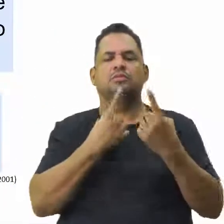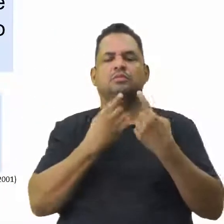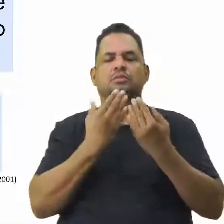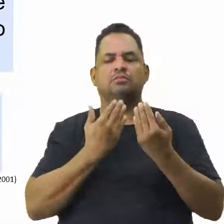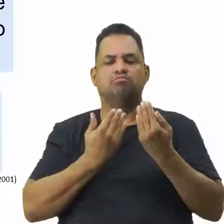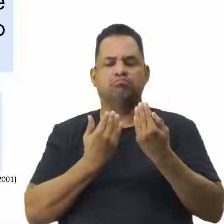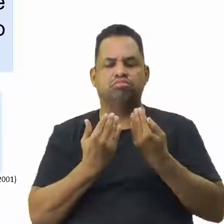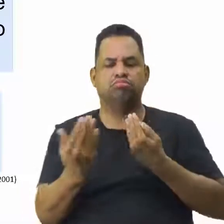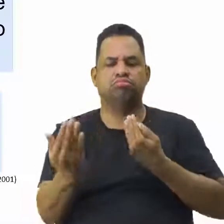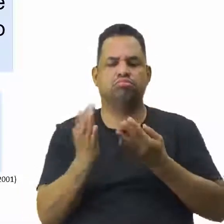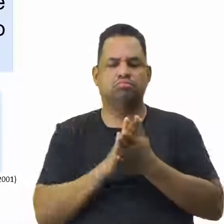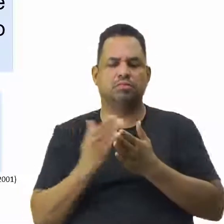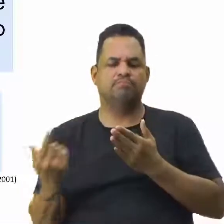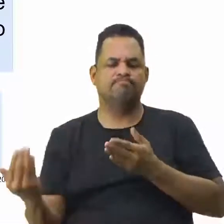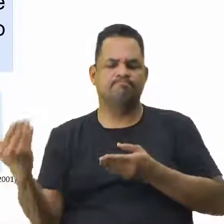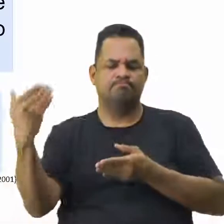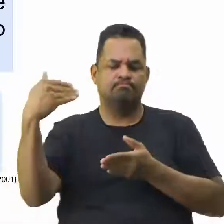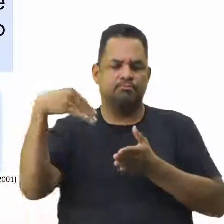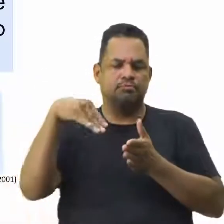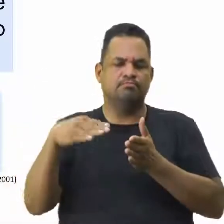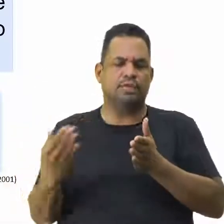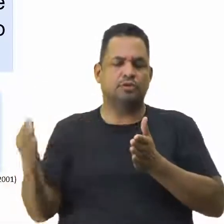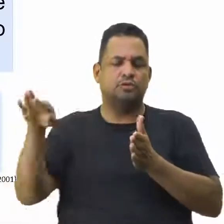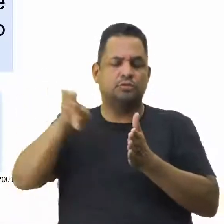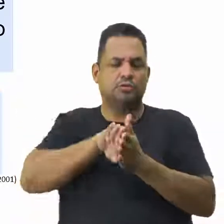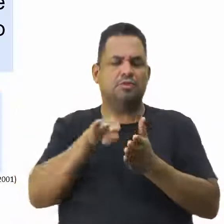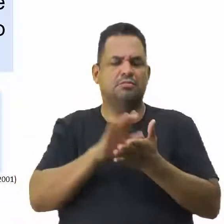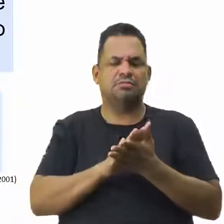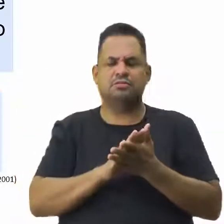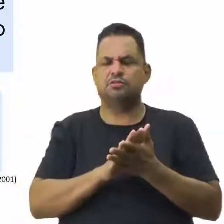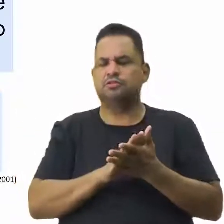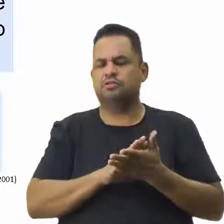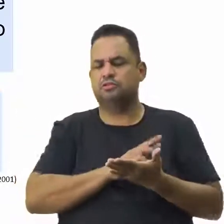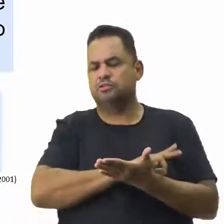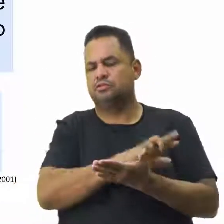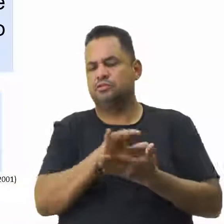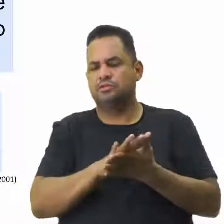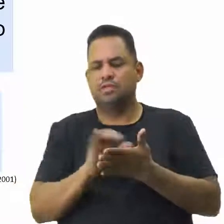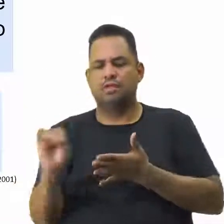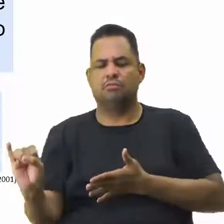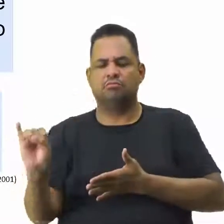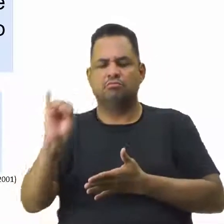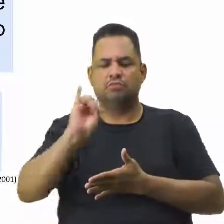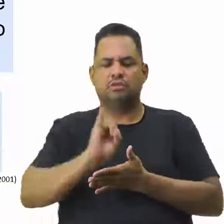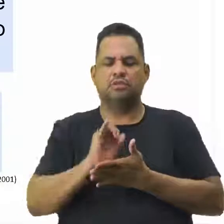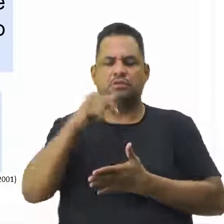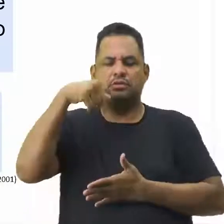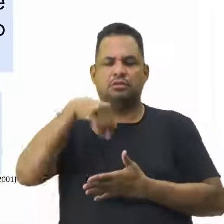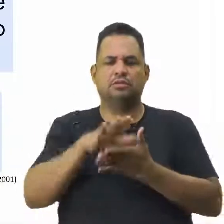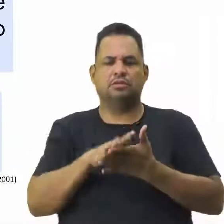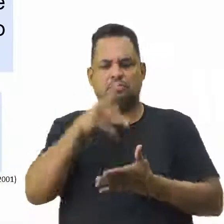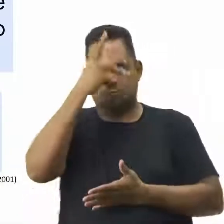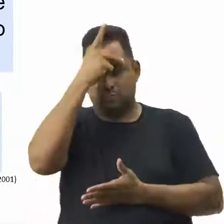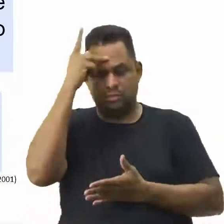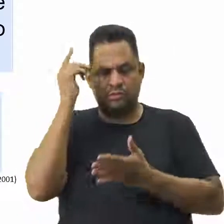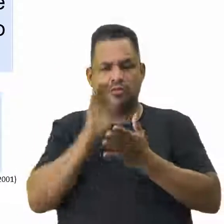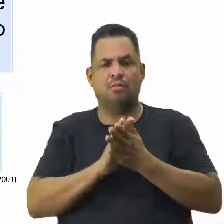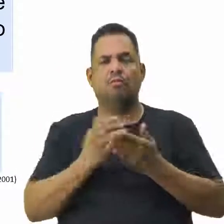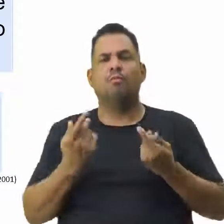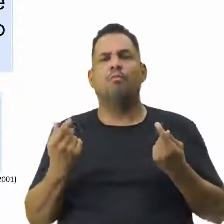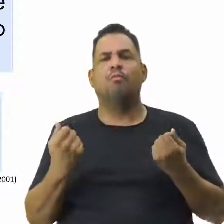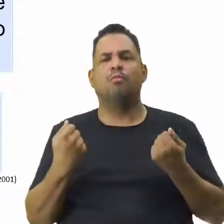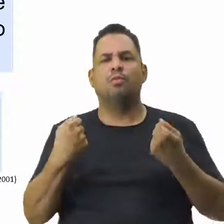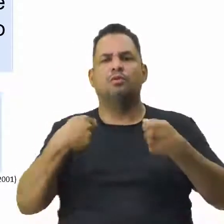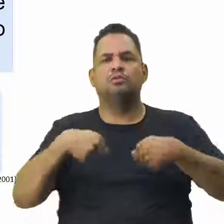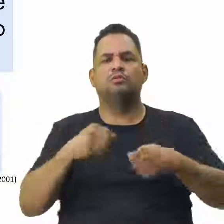de milhares de imigrantes. Milhares de imigrantes. Proporcionando o quê? Um